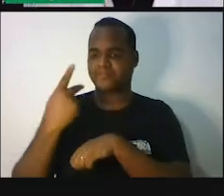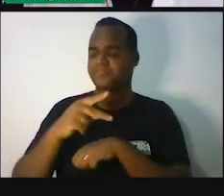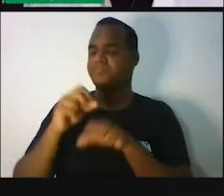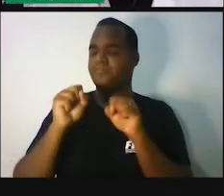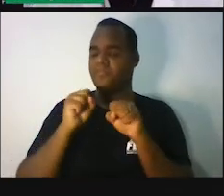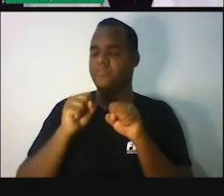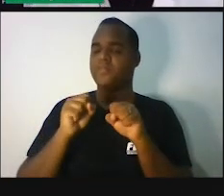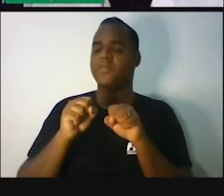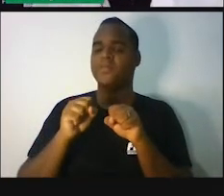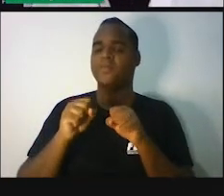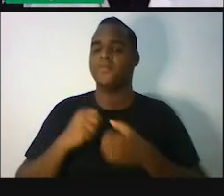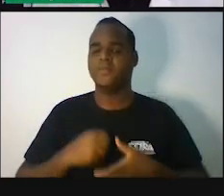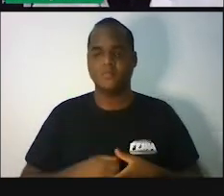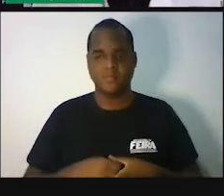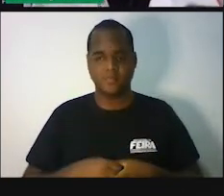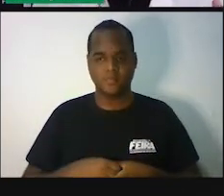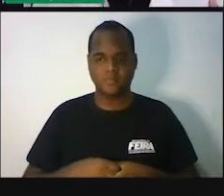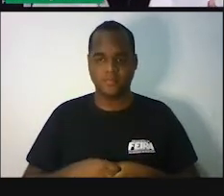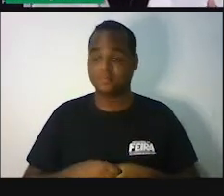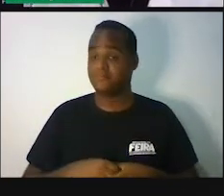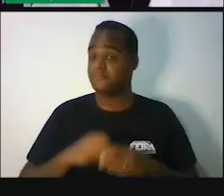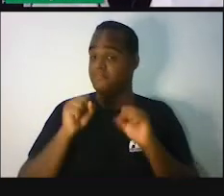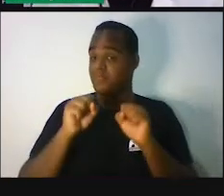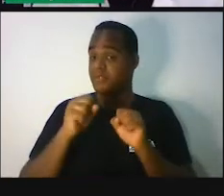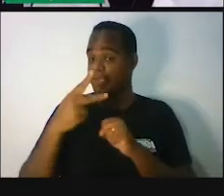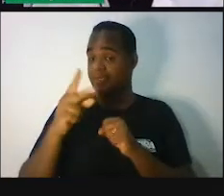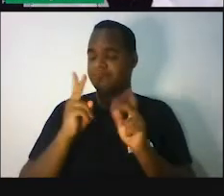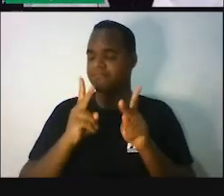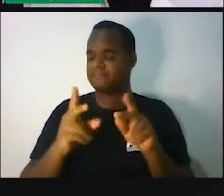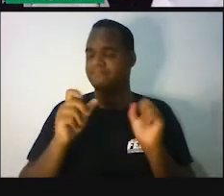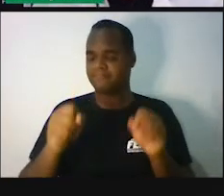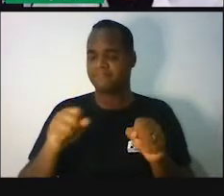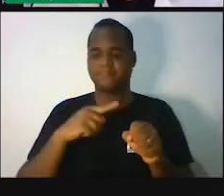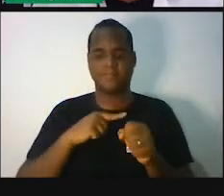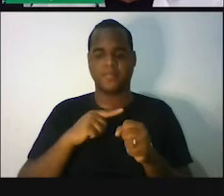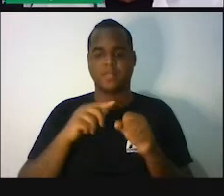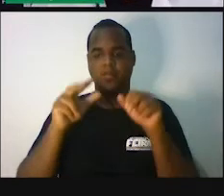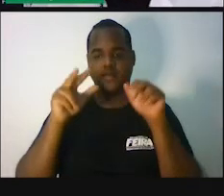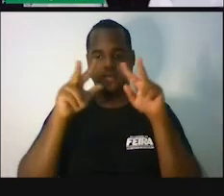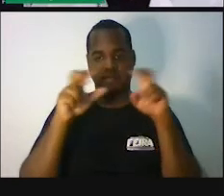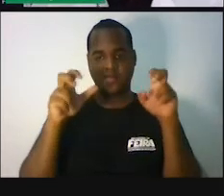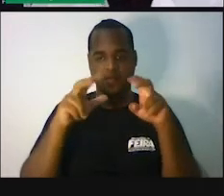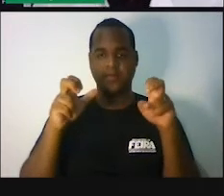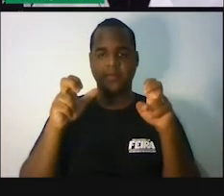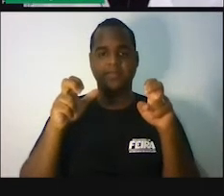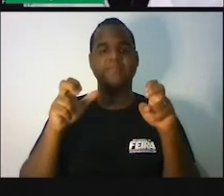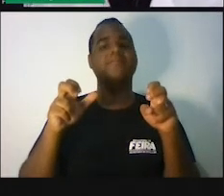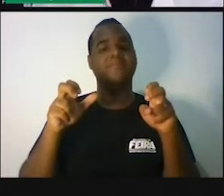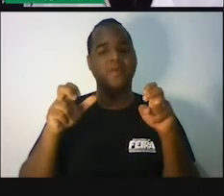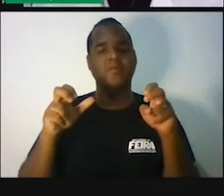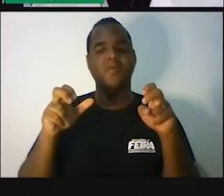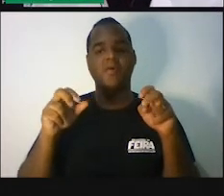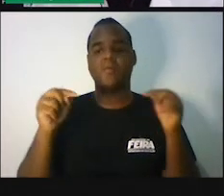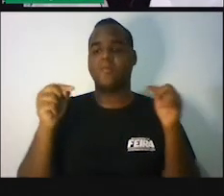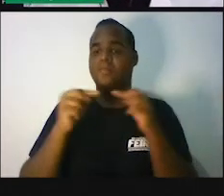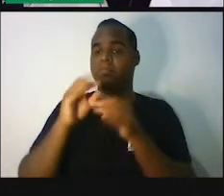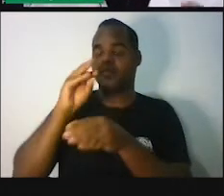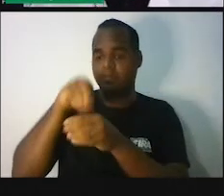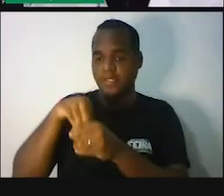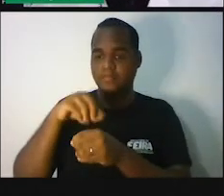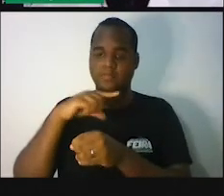isso. Essa aula a gente vai dar continuidade a esse assunto, a esse tema, dentro de